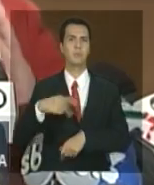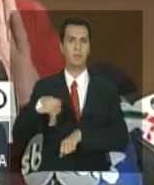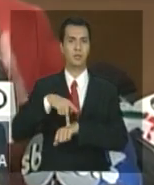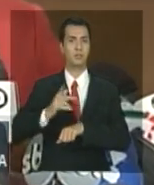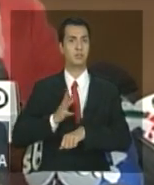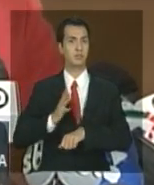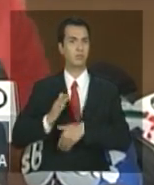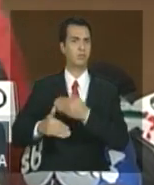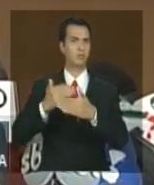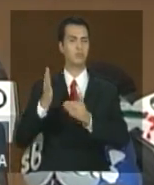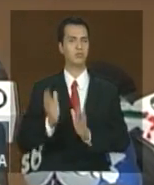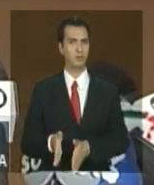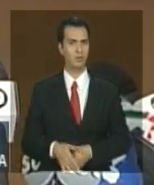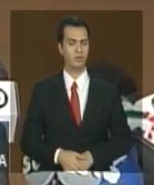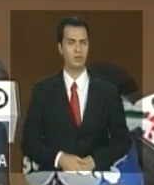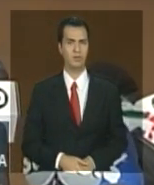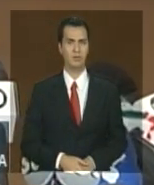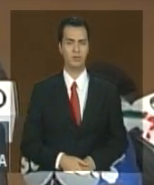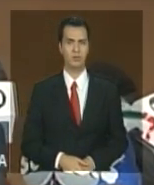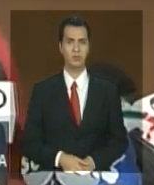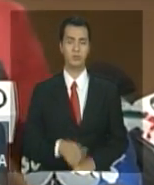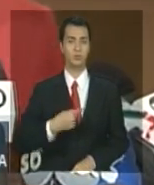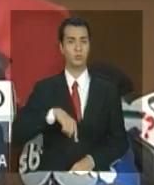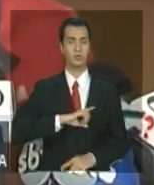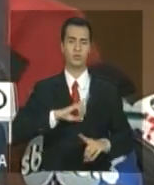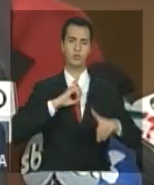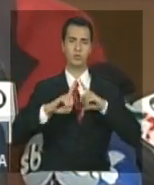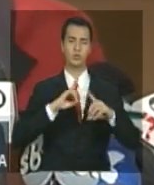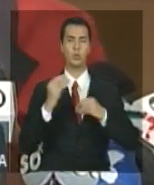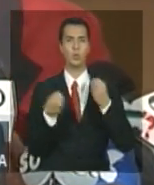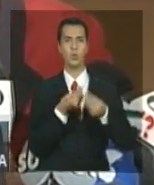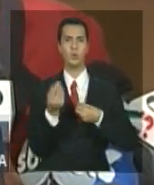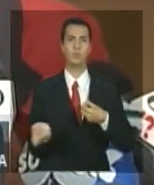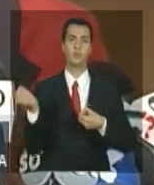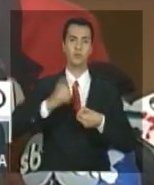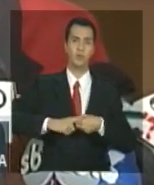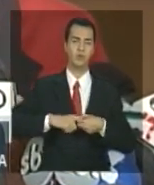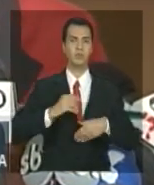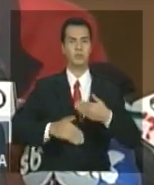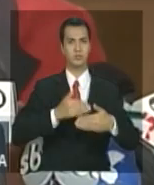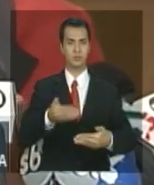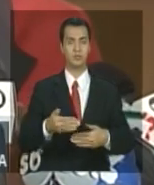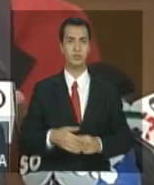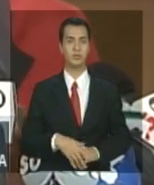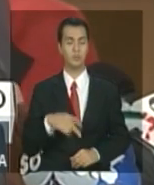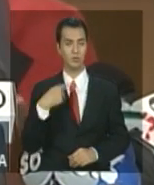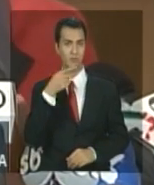discutindo as condições da retomada. Repetindo, né, duas coisas: uma,